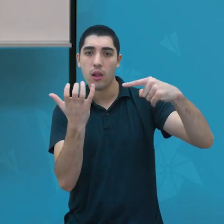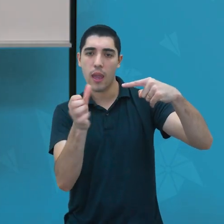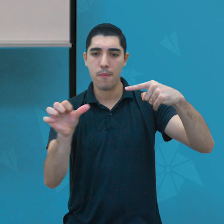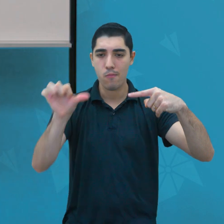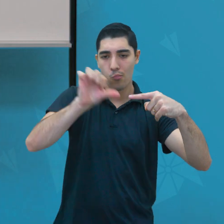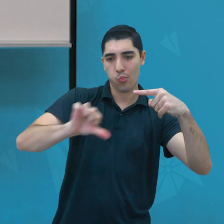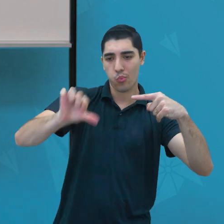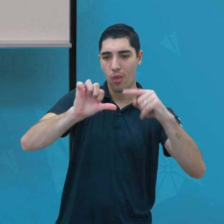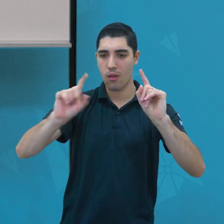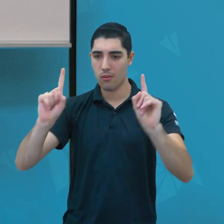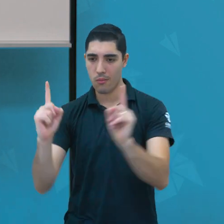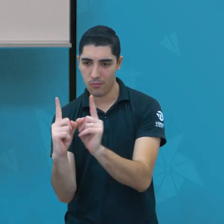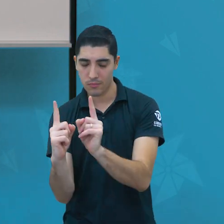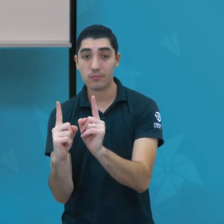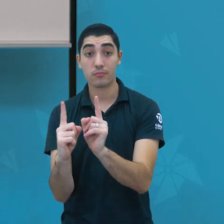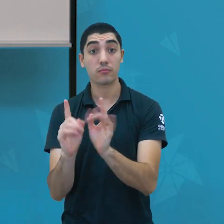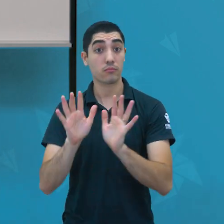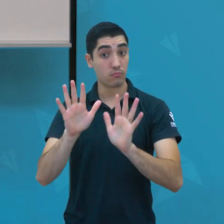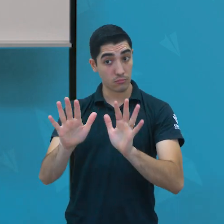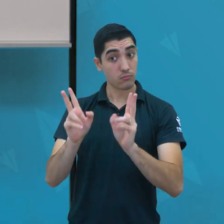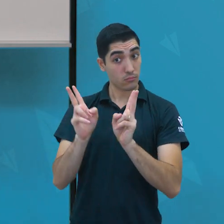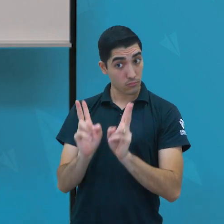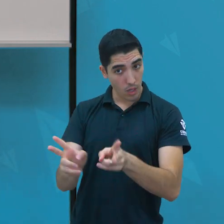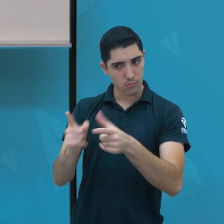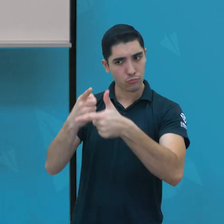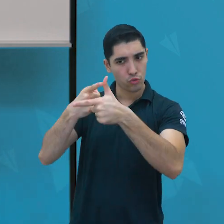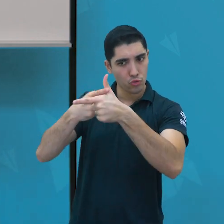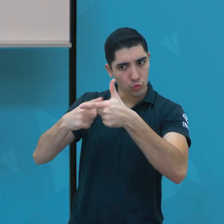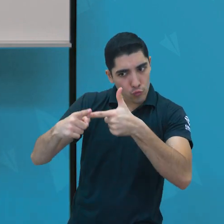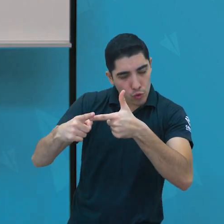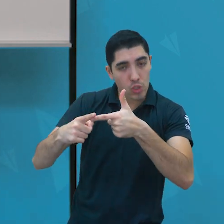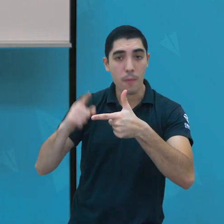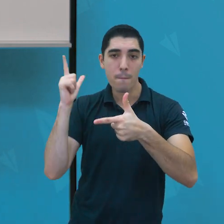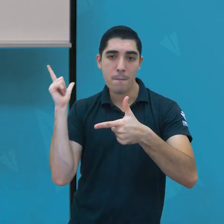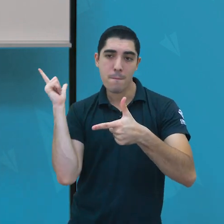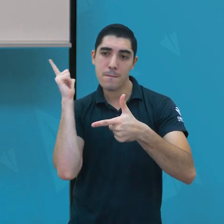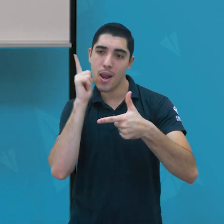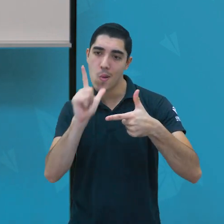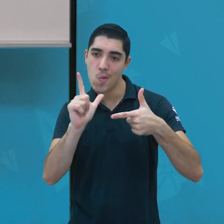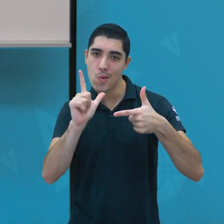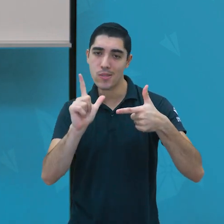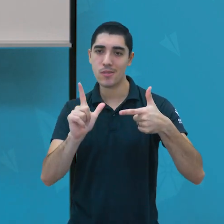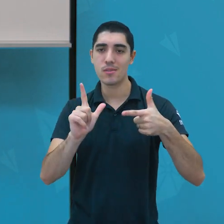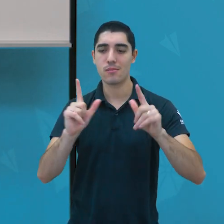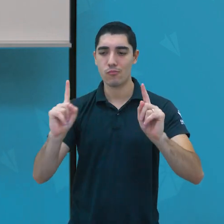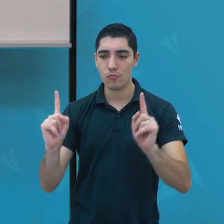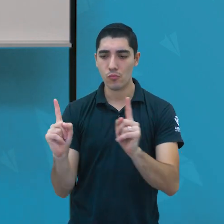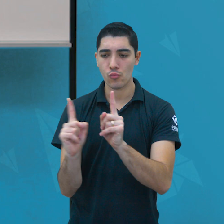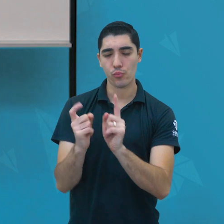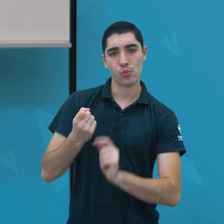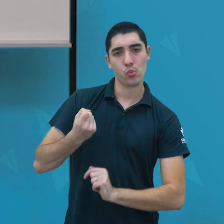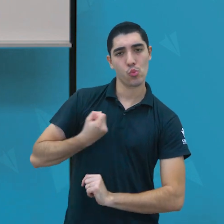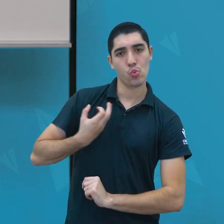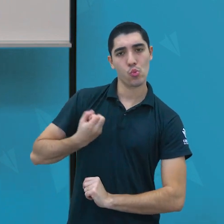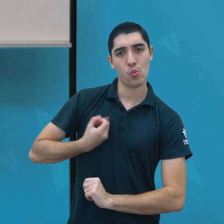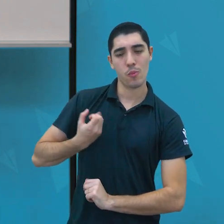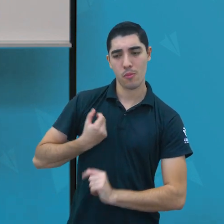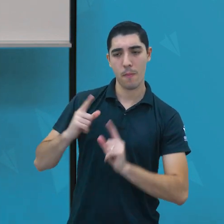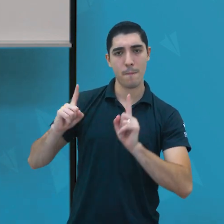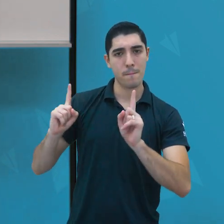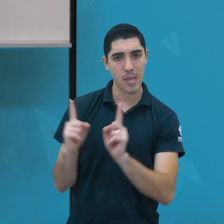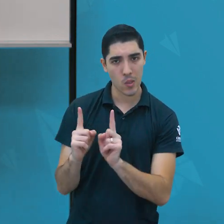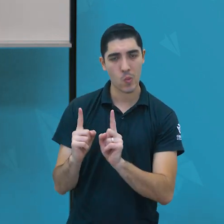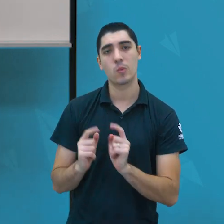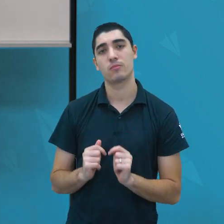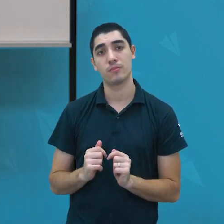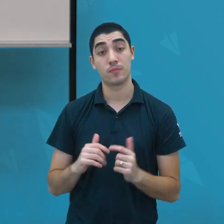quê? Por meio de divisões sucessivas para obter a forma irredutível. Ou